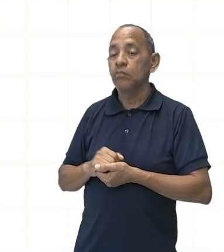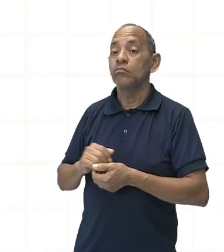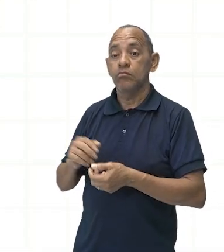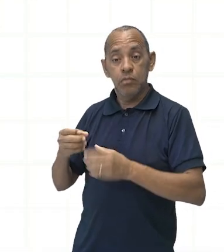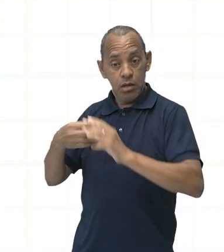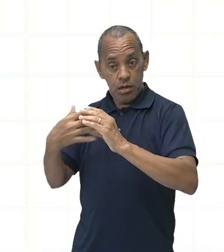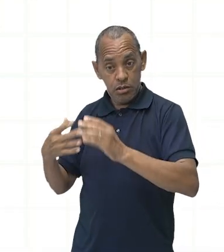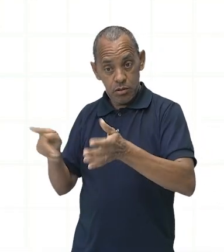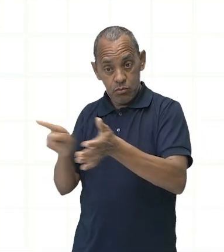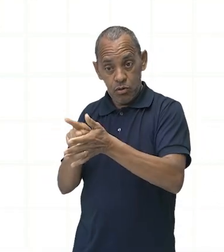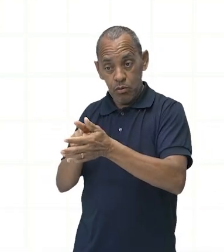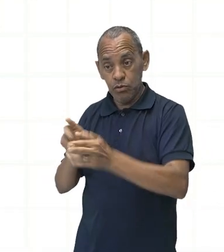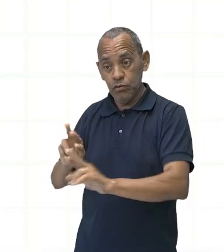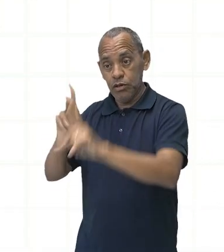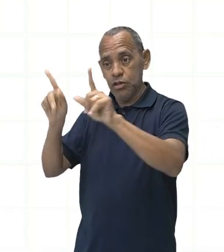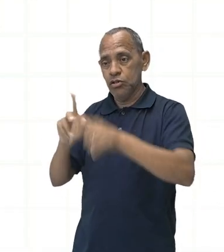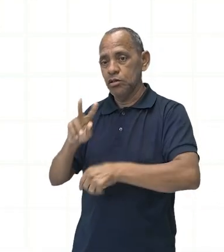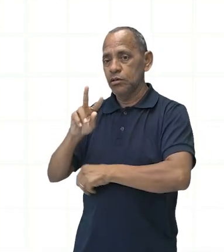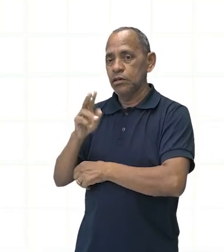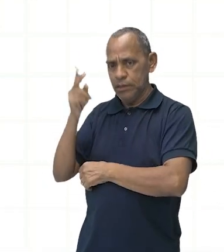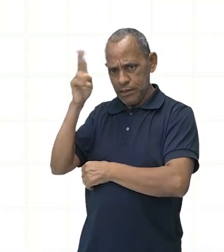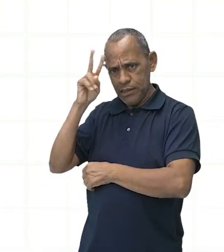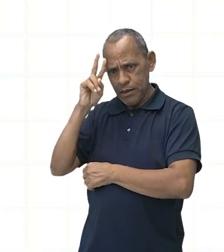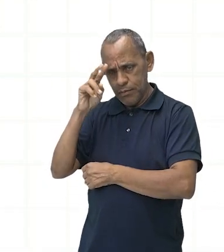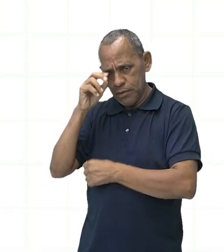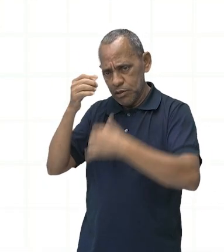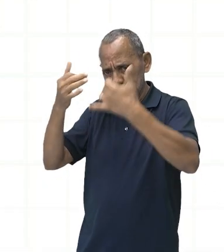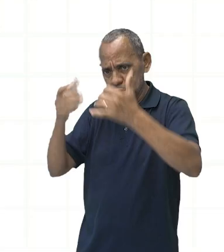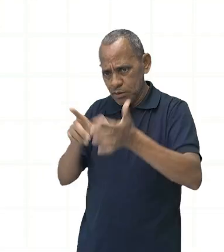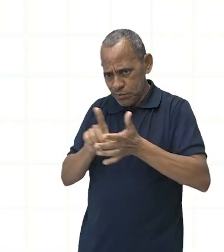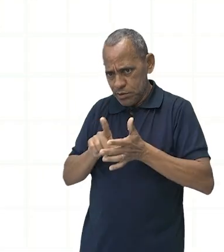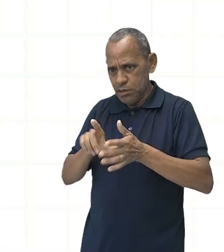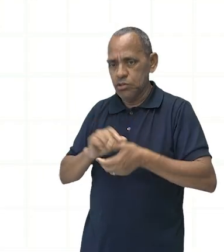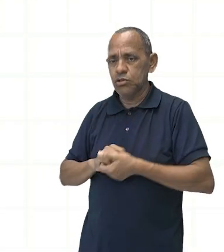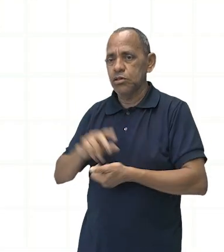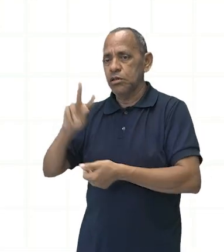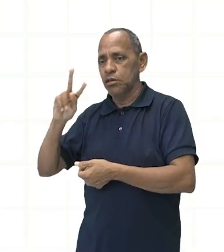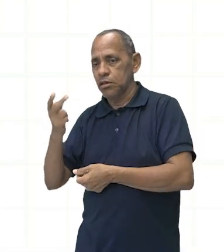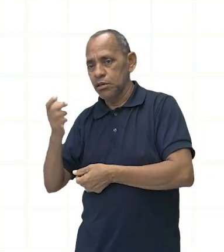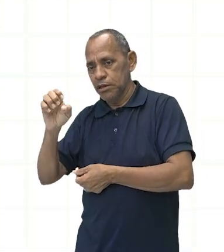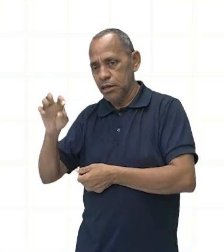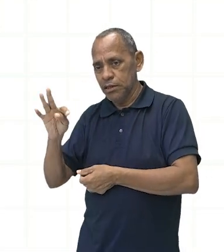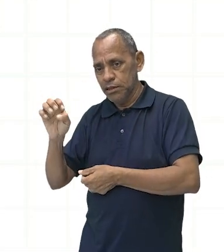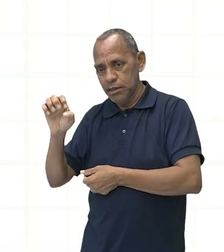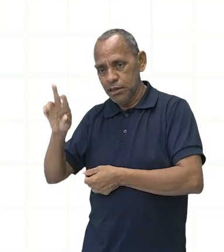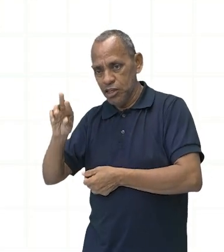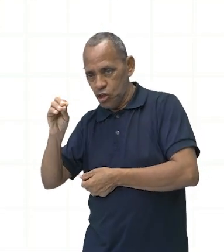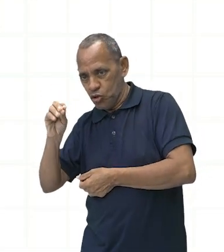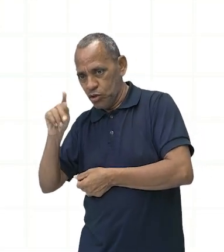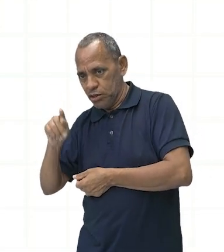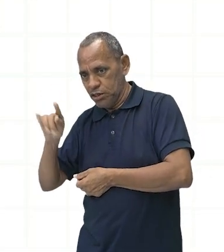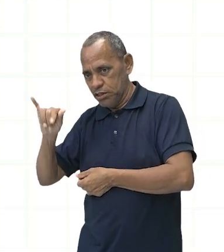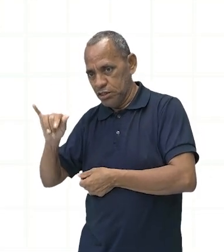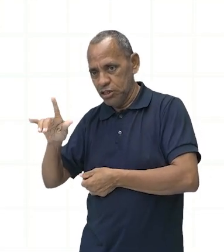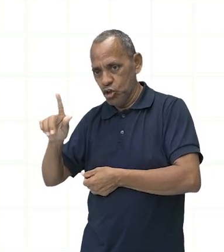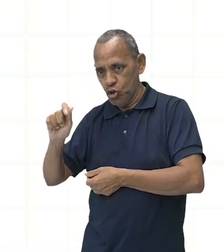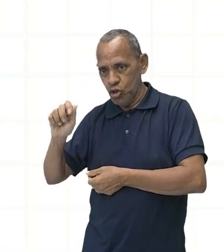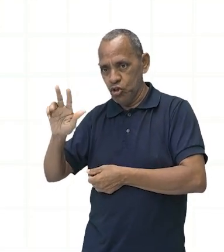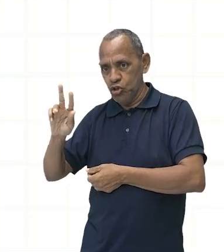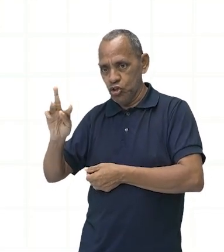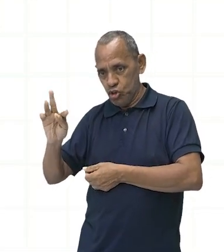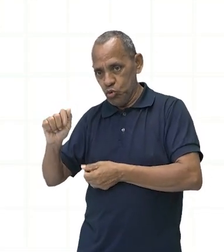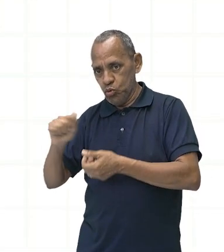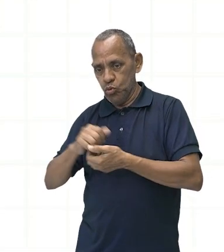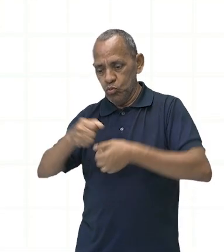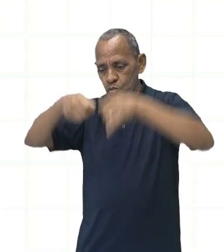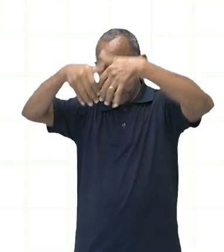diferente, ou seja, ela é heterozigota. Lembra que acabamos de tratar desses termos. Na sua linhagem, nós conseguimos